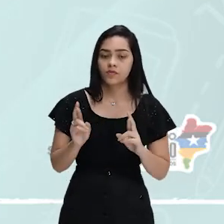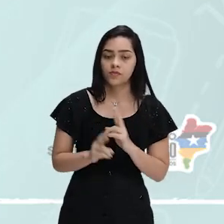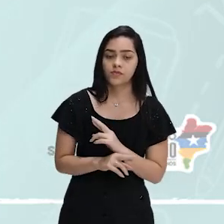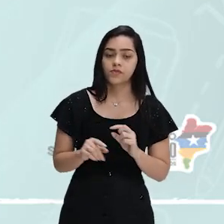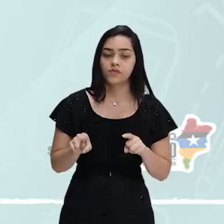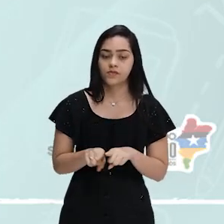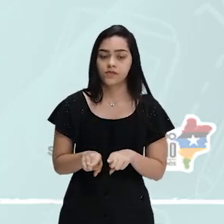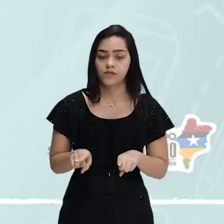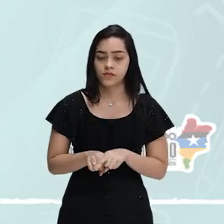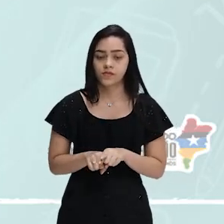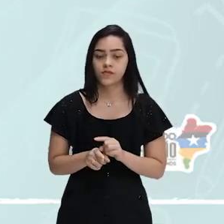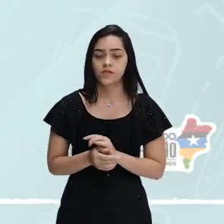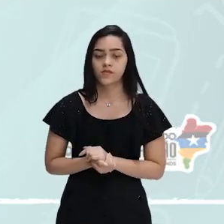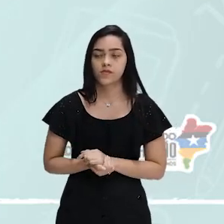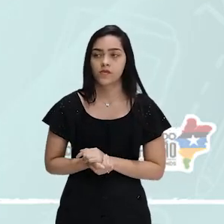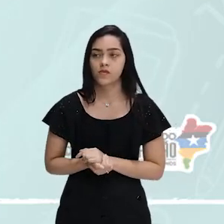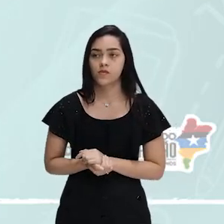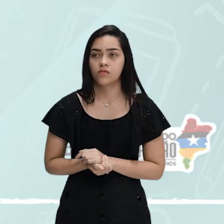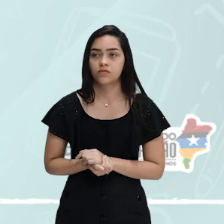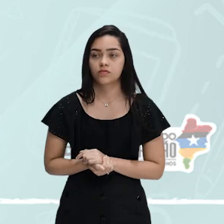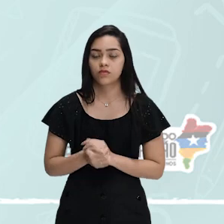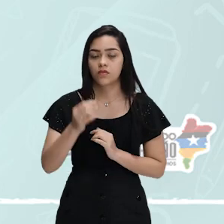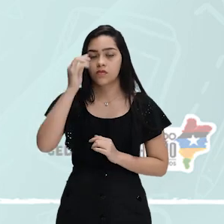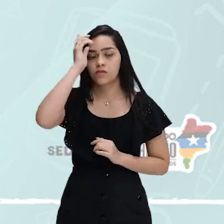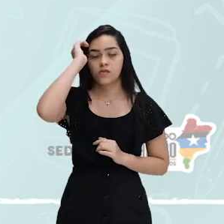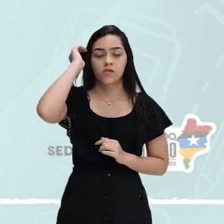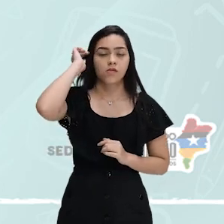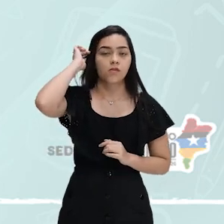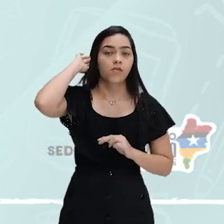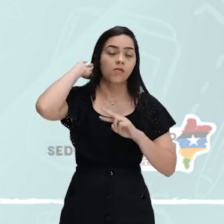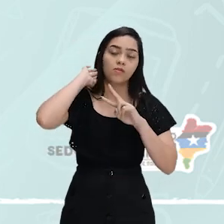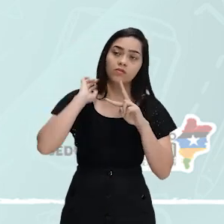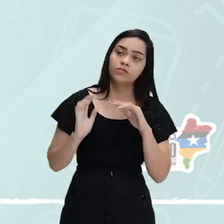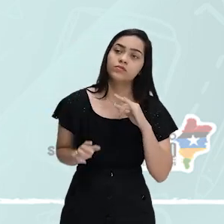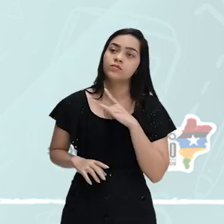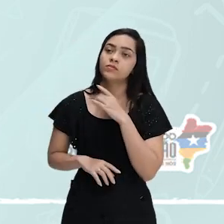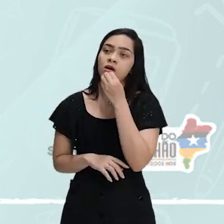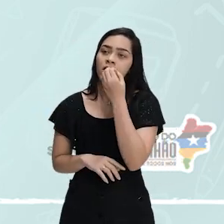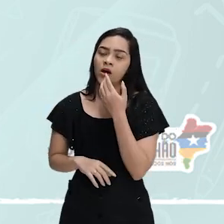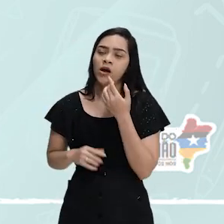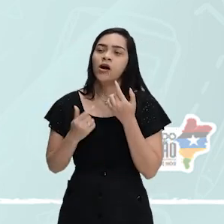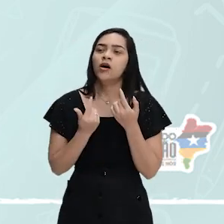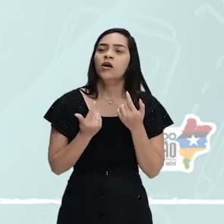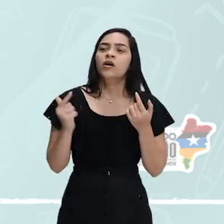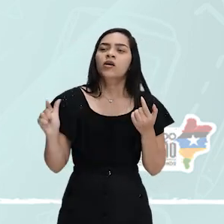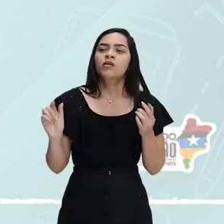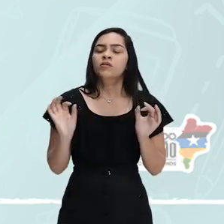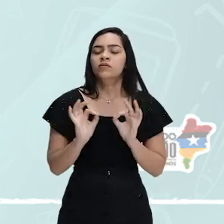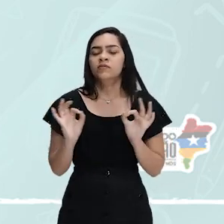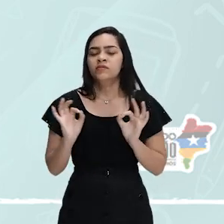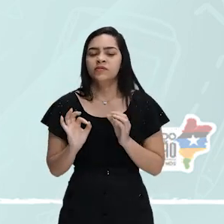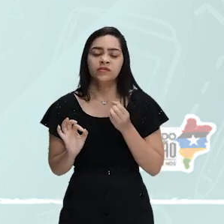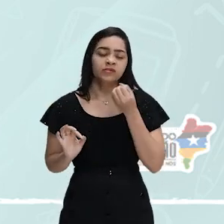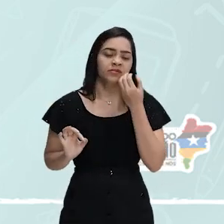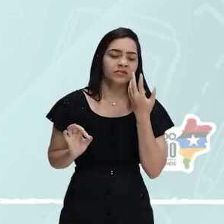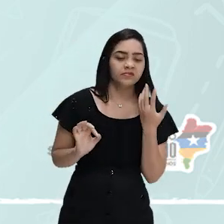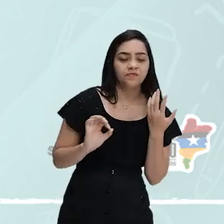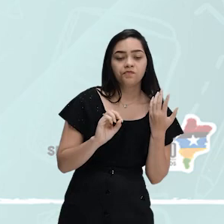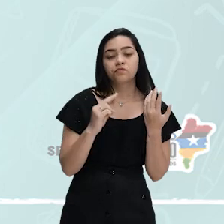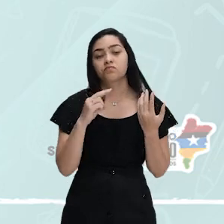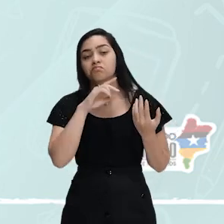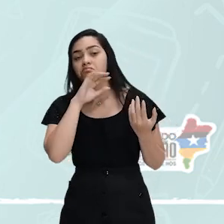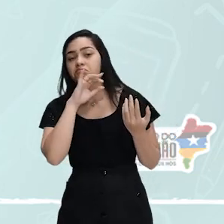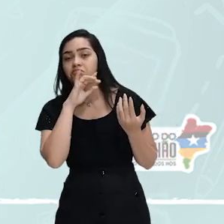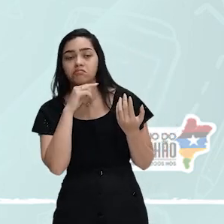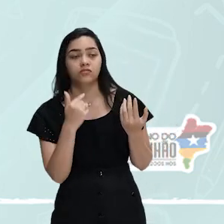assim como o comensalismo, em que um indivíduo ele vai ser beneficiado e o outro não vai ser nem beneficiado e nem vai